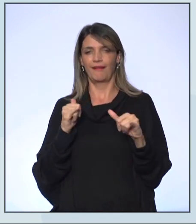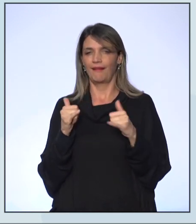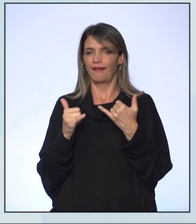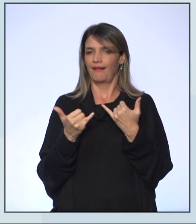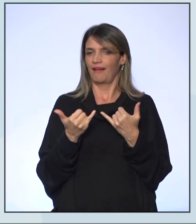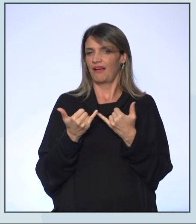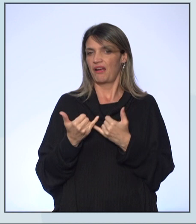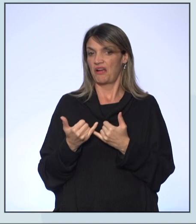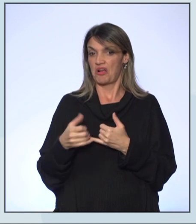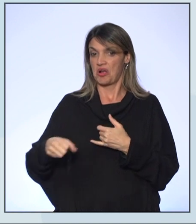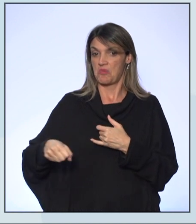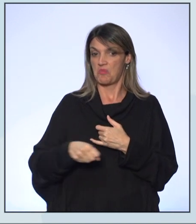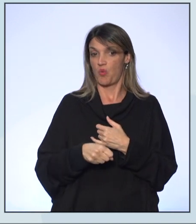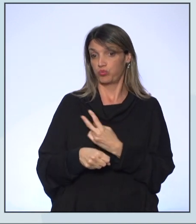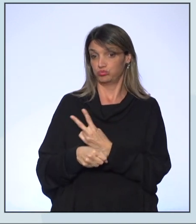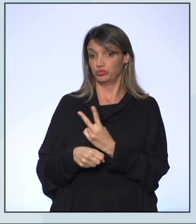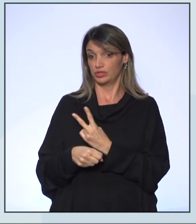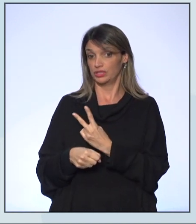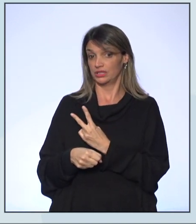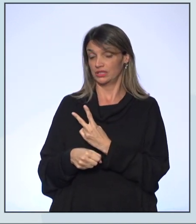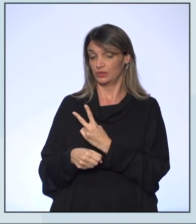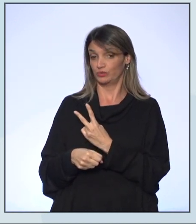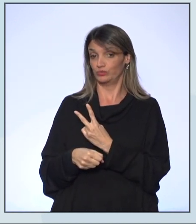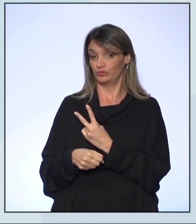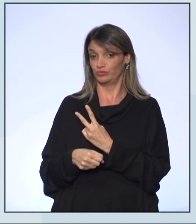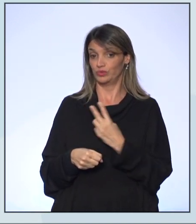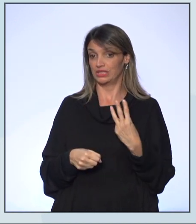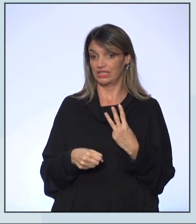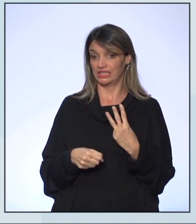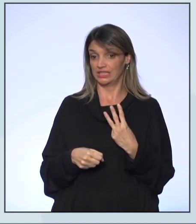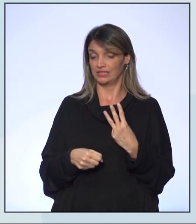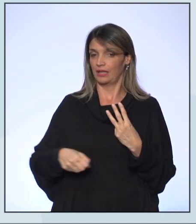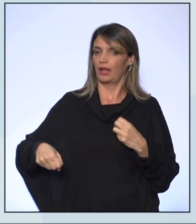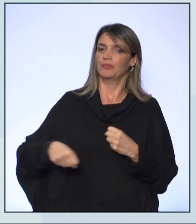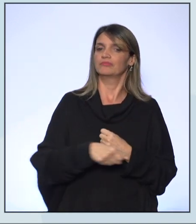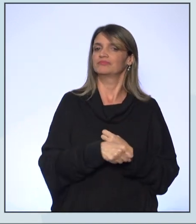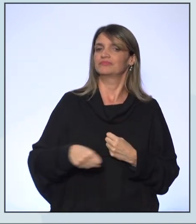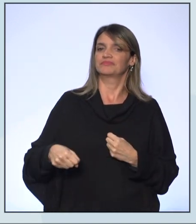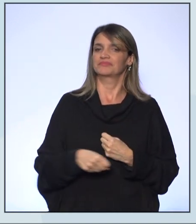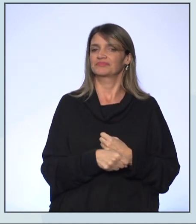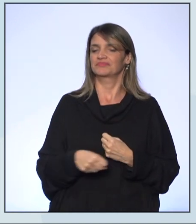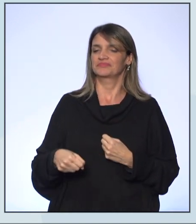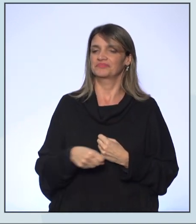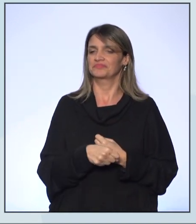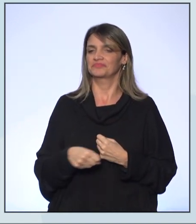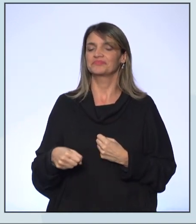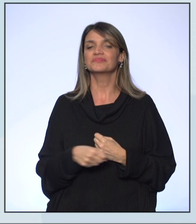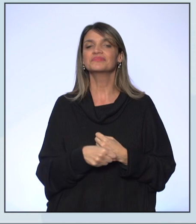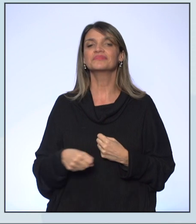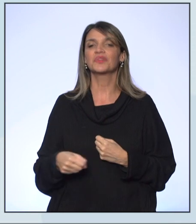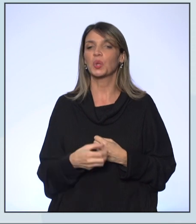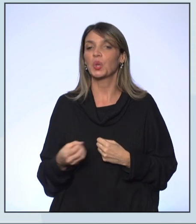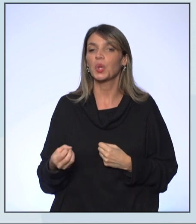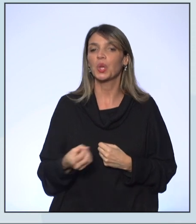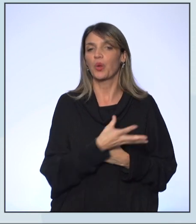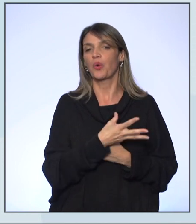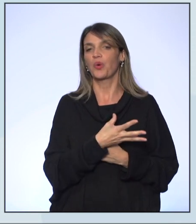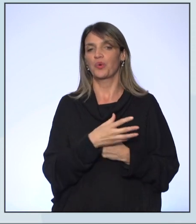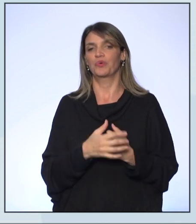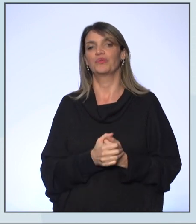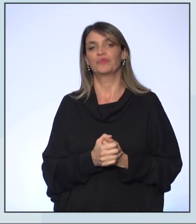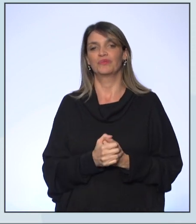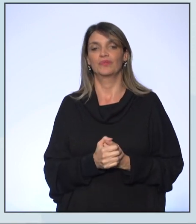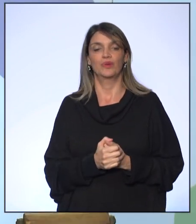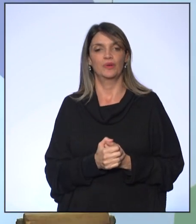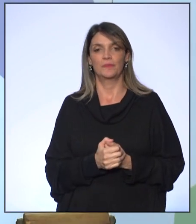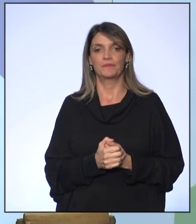muita sofisticação. E por fim, olha aí, um modelo mais moderno, que funciona aí a partir da eletricidade. Gente, daqui a